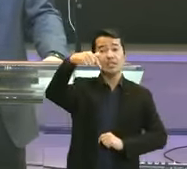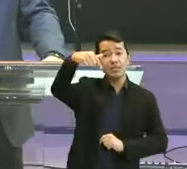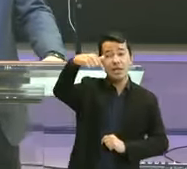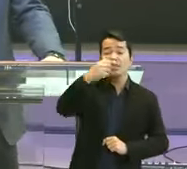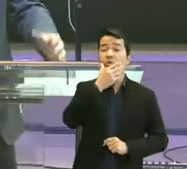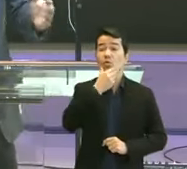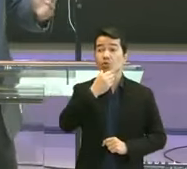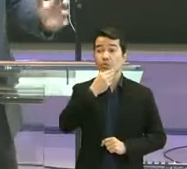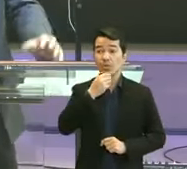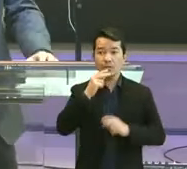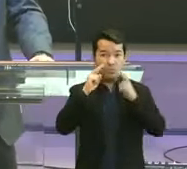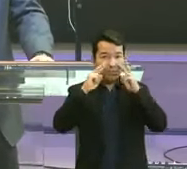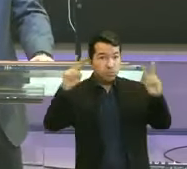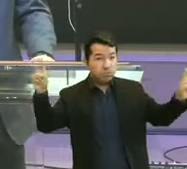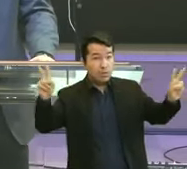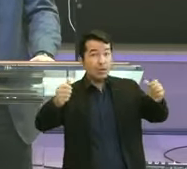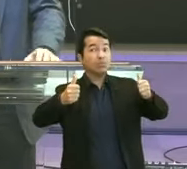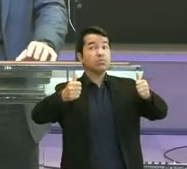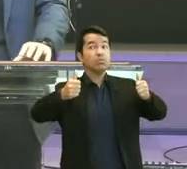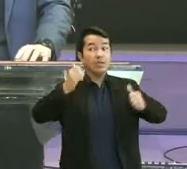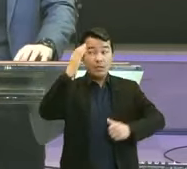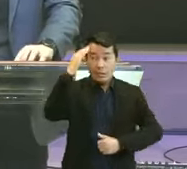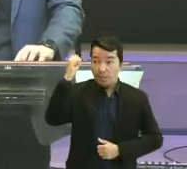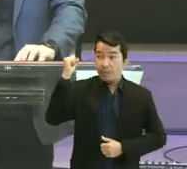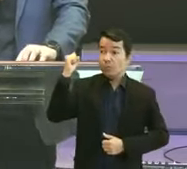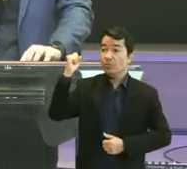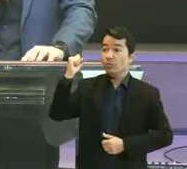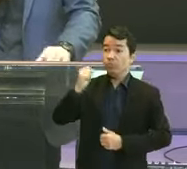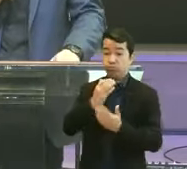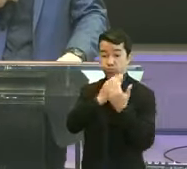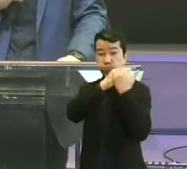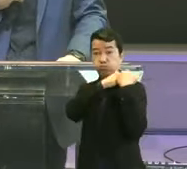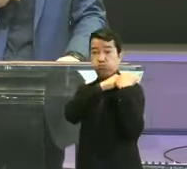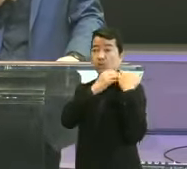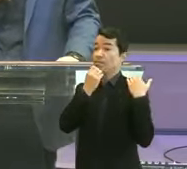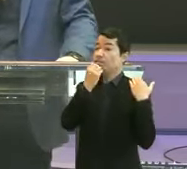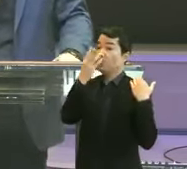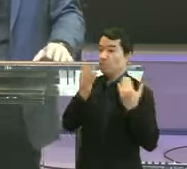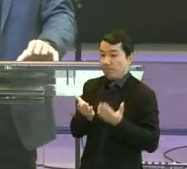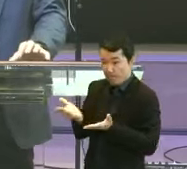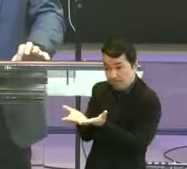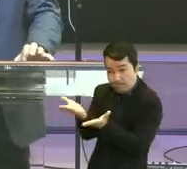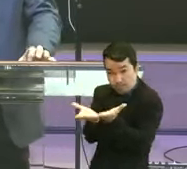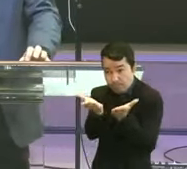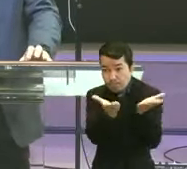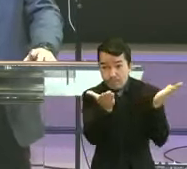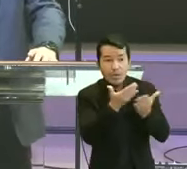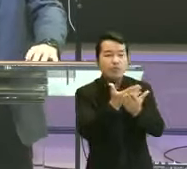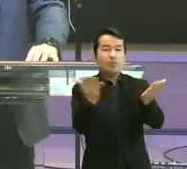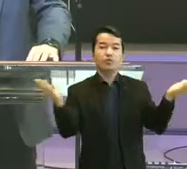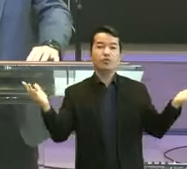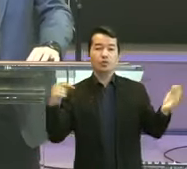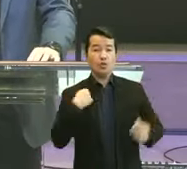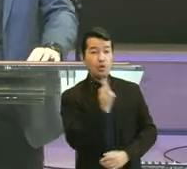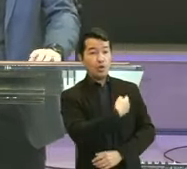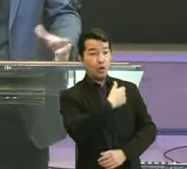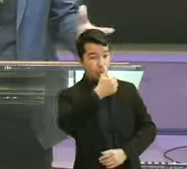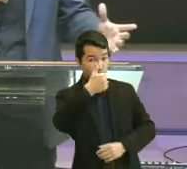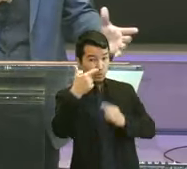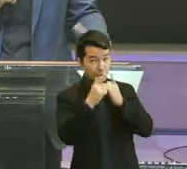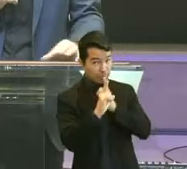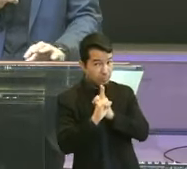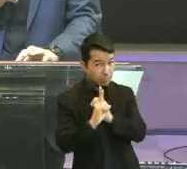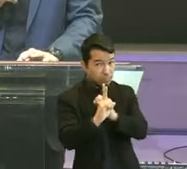sabedoria. Passaremos a eles essa tarefa. Nos dedicaremos à oração e ao ministério da palavra.